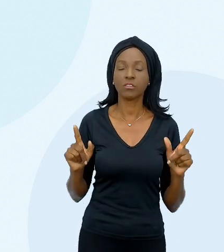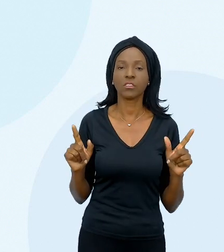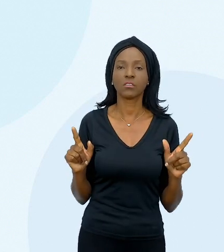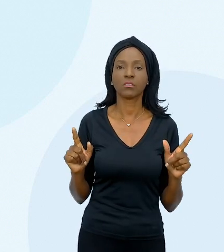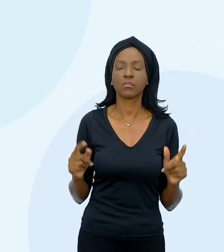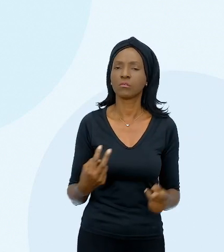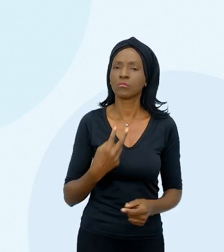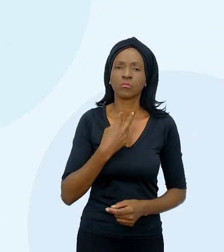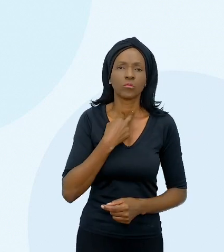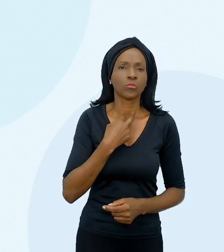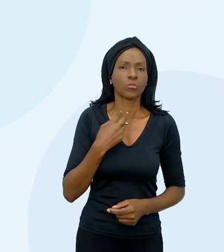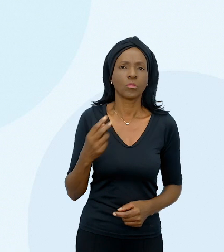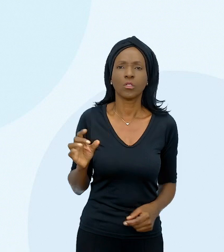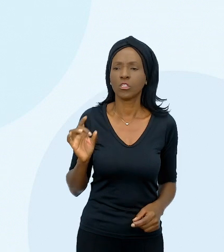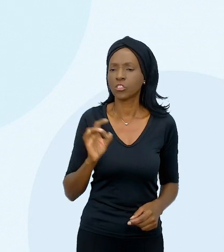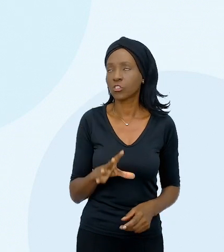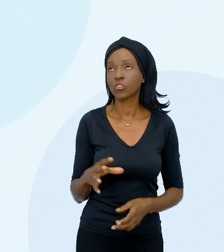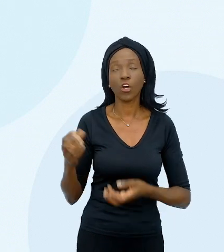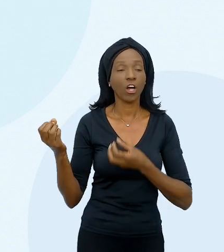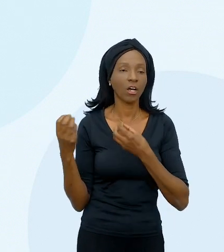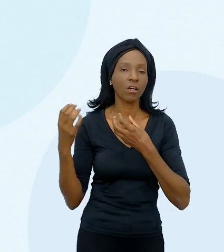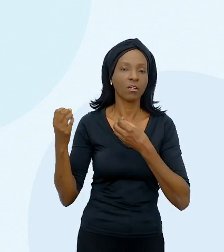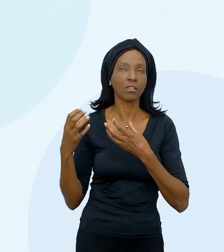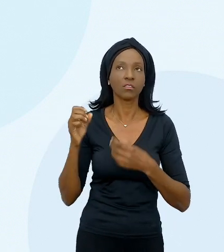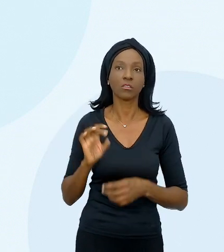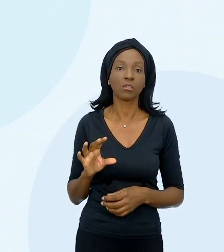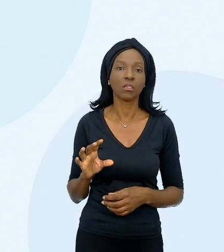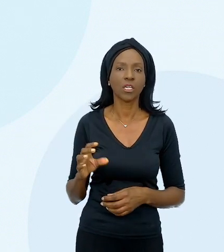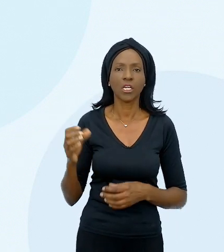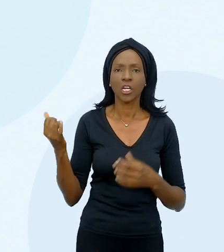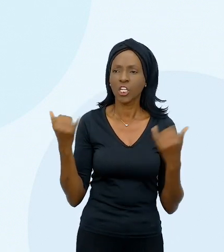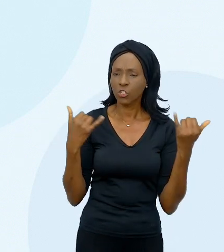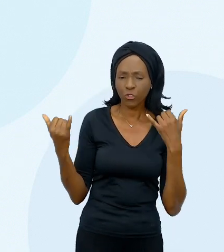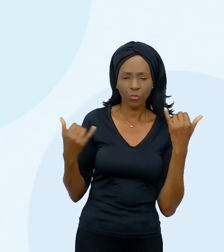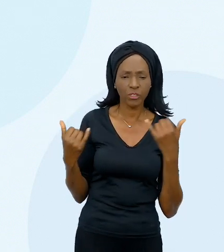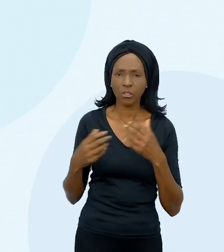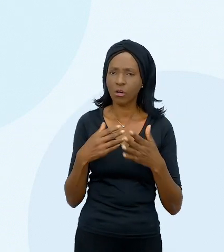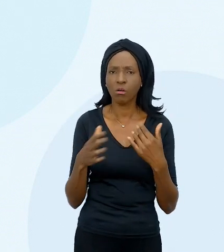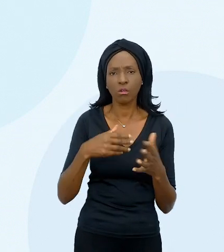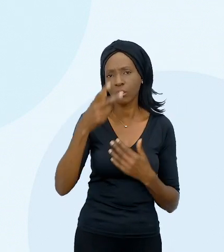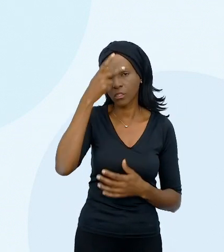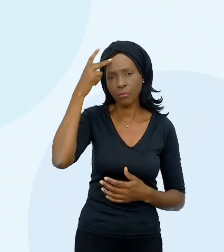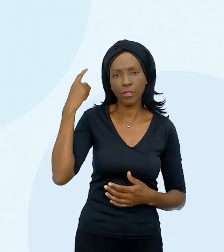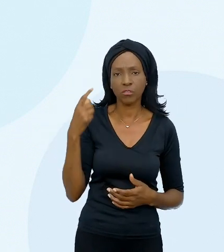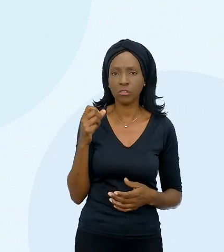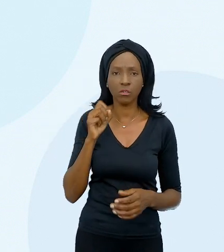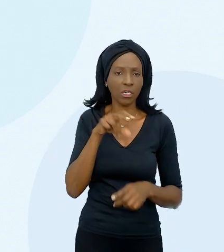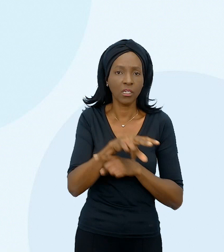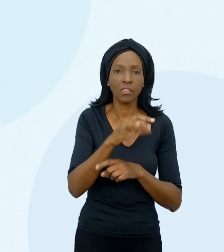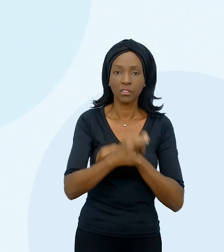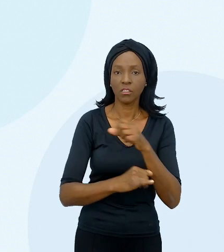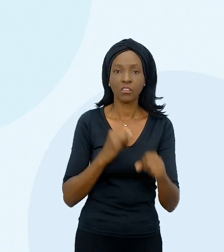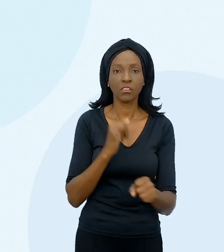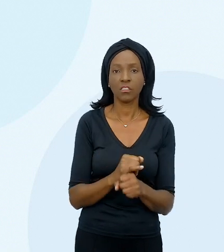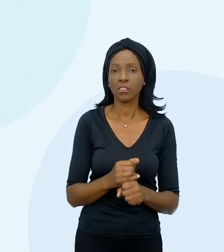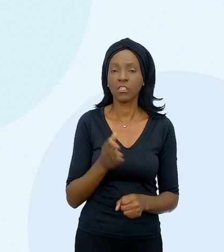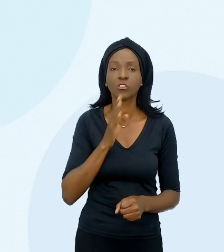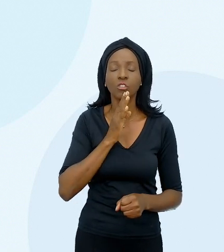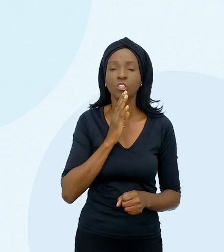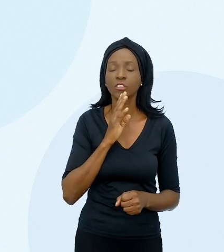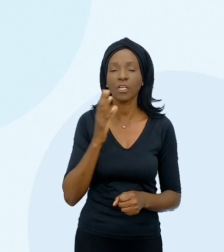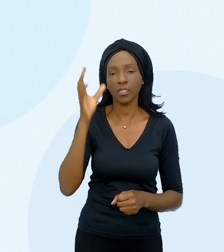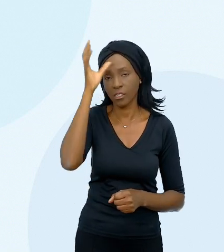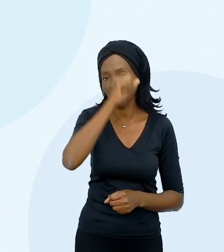dá apenas para ser informacional. Aliás, informação, qualquer pessoa acessando uma página na internet tem informação.